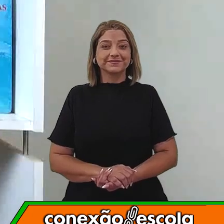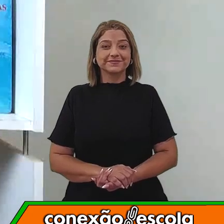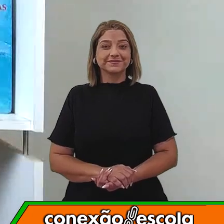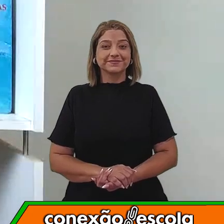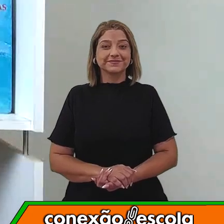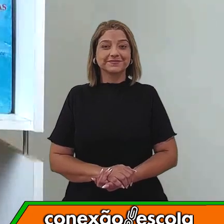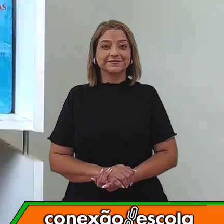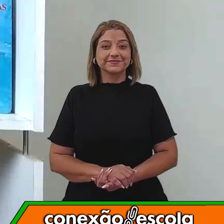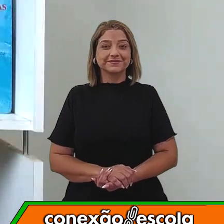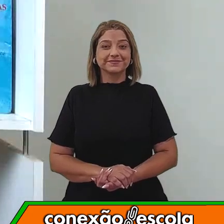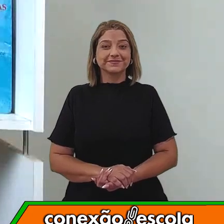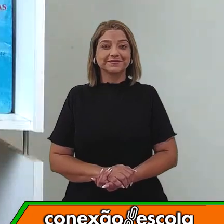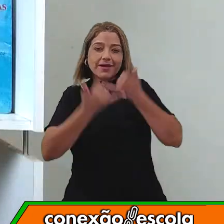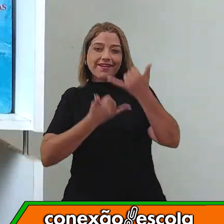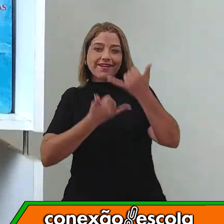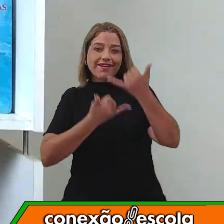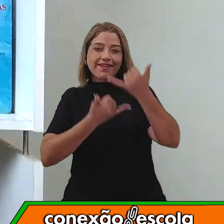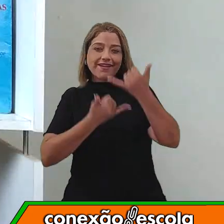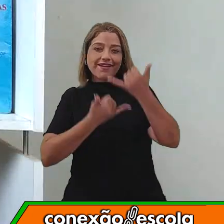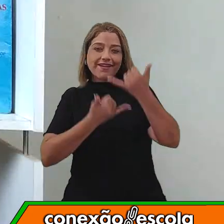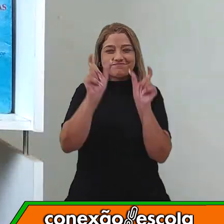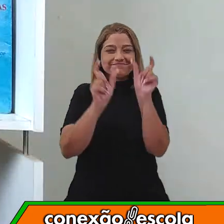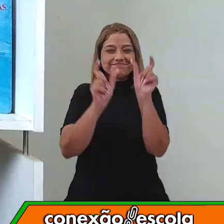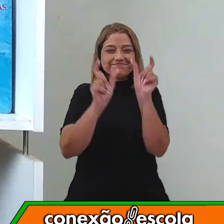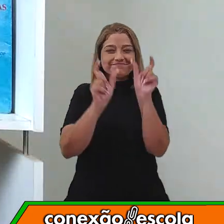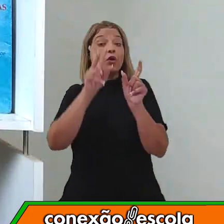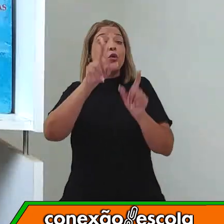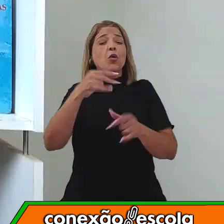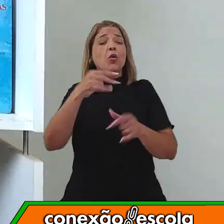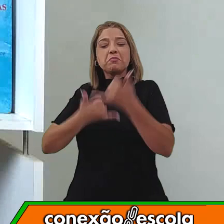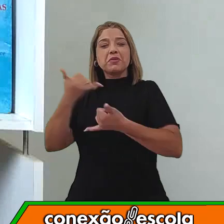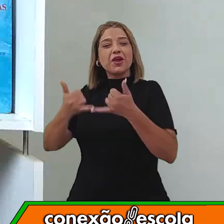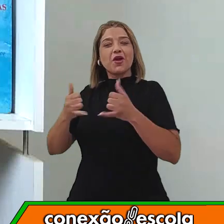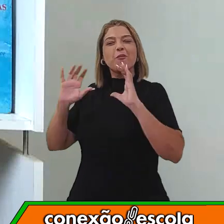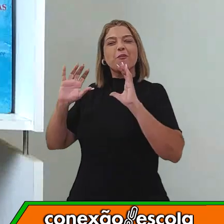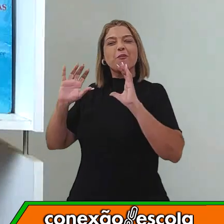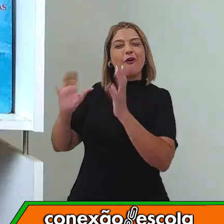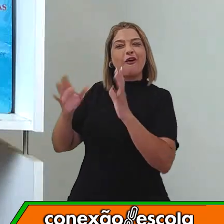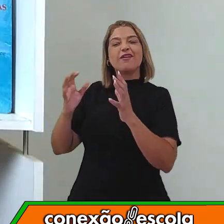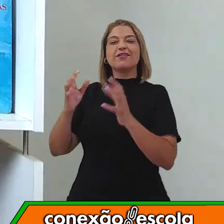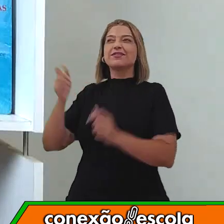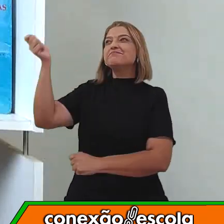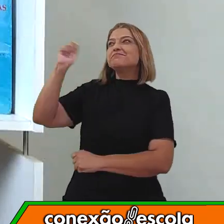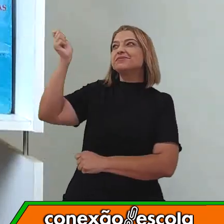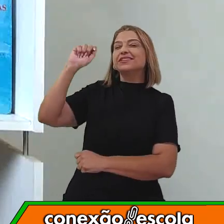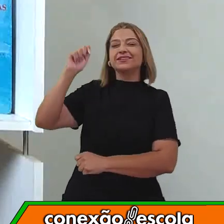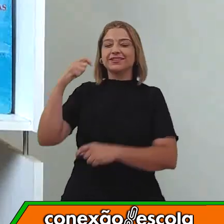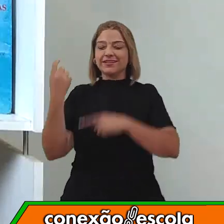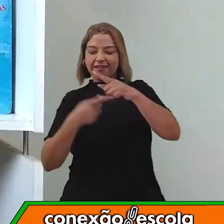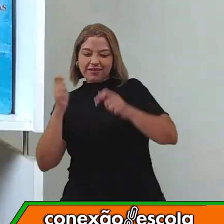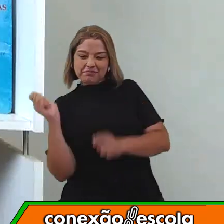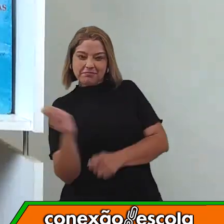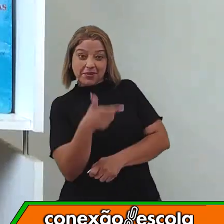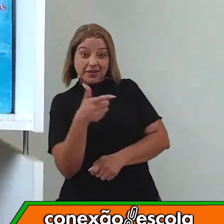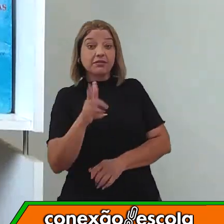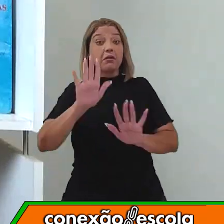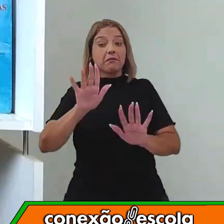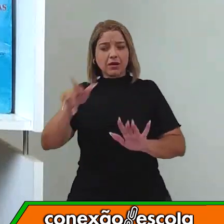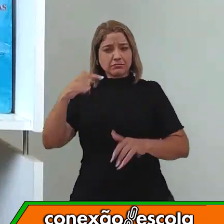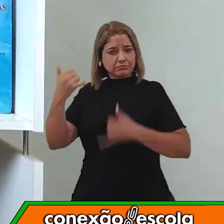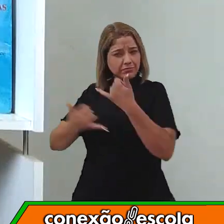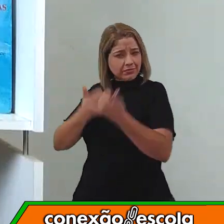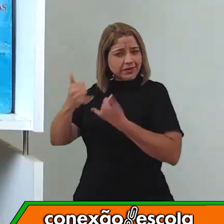Poesia é brincar com as palavras, como se brincam com bola, papagaio, peão. Só que bola,